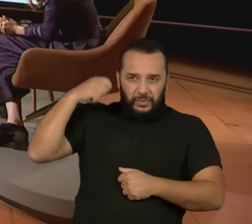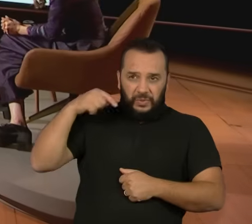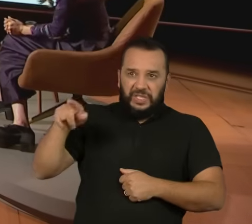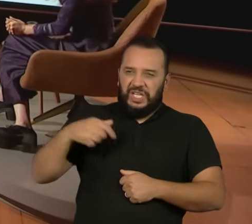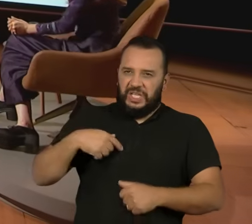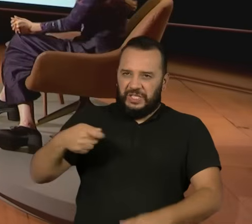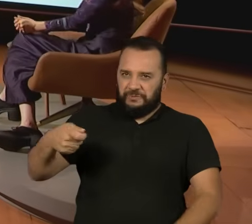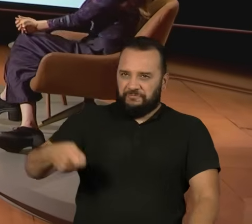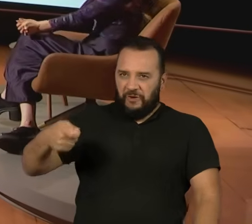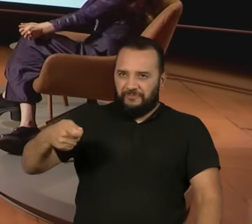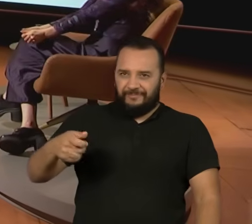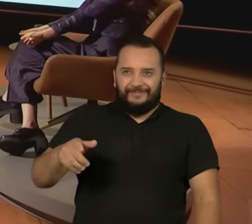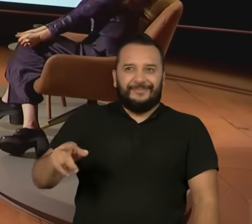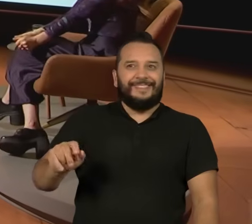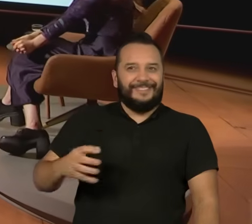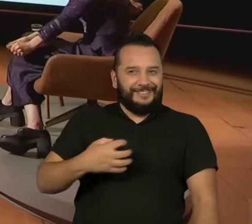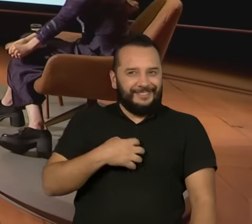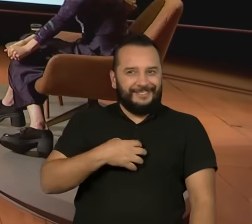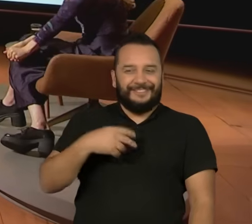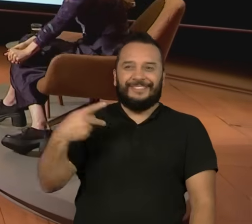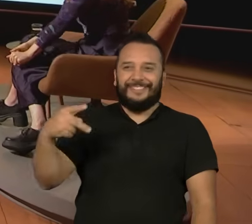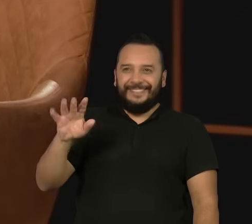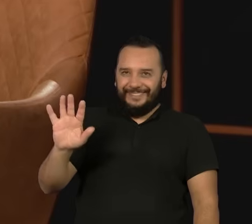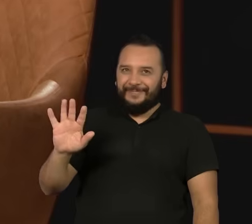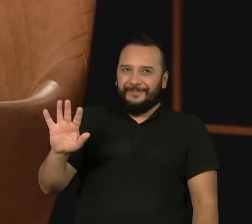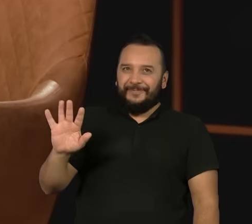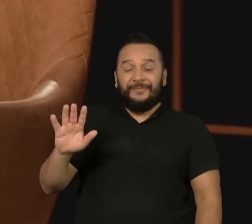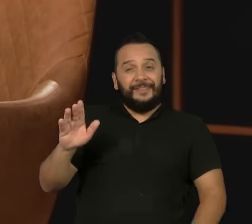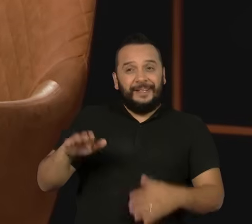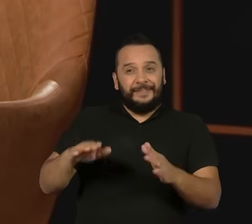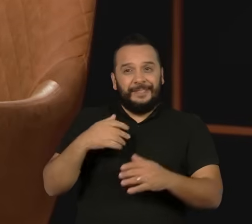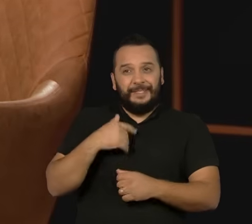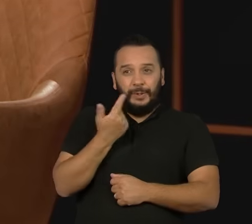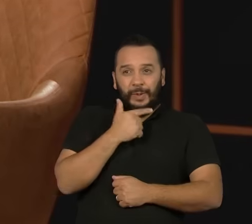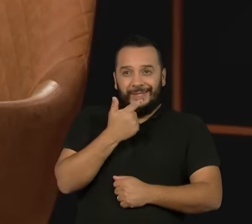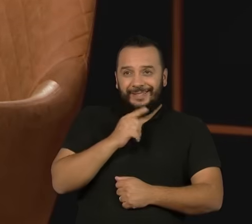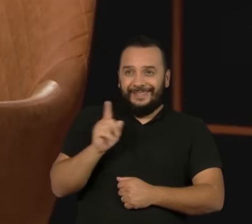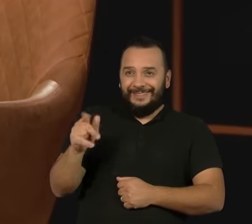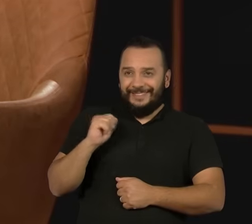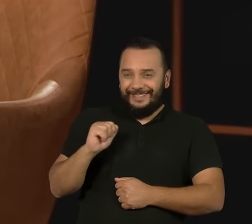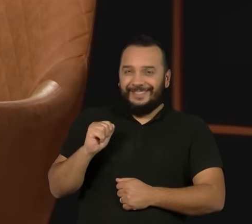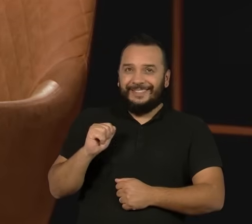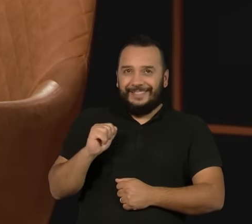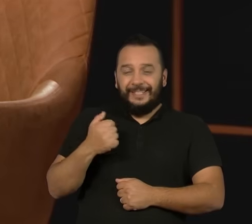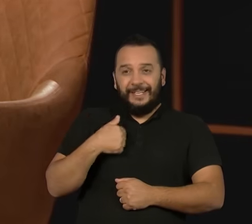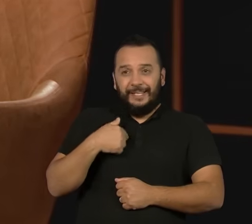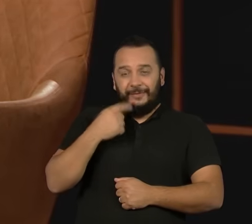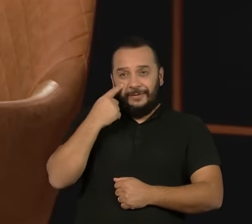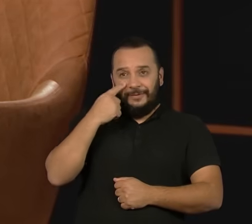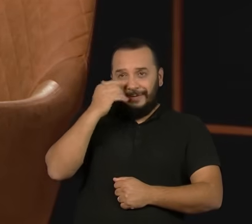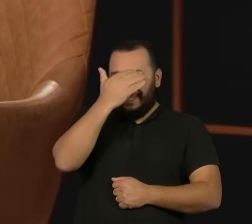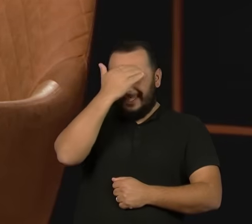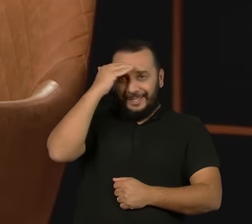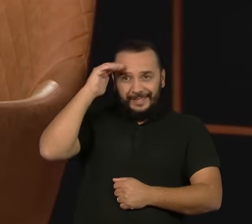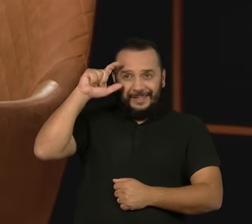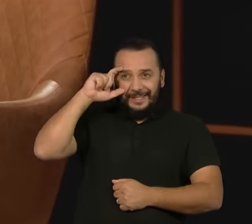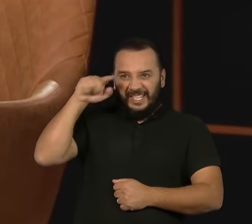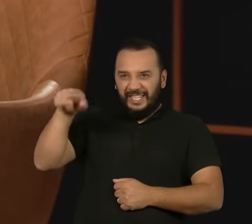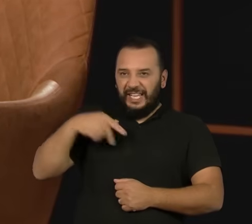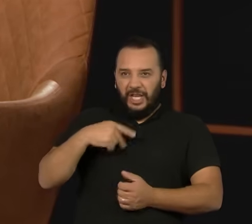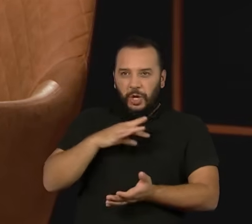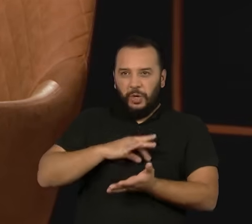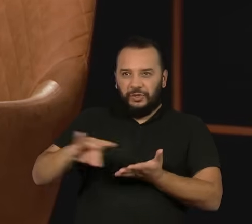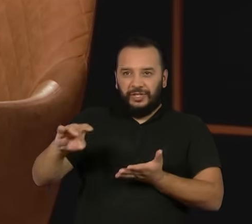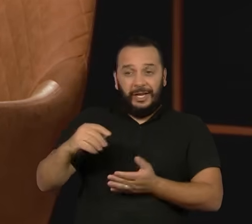pra caramba, né? Tem horas que eu dou risada. E aí, quando ele foi assistir agora ao Rita Lee, eu falei, ele vai odiar, né? Porque ele já não gosta